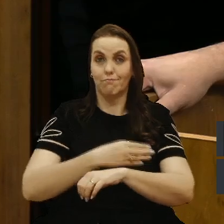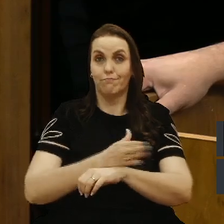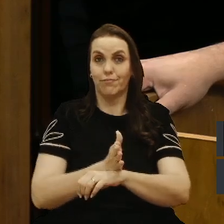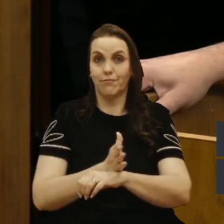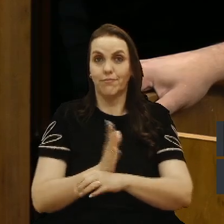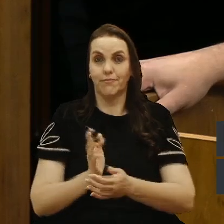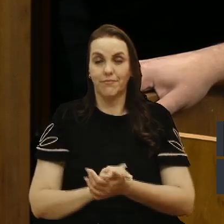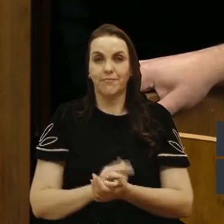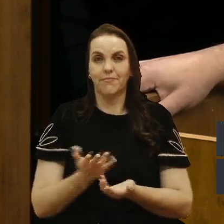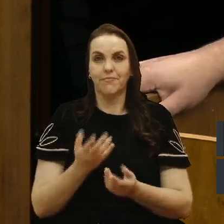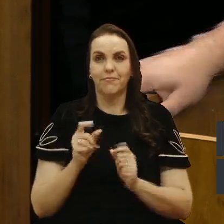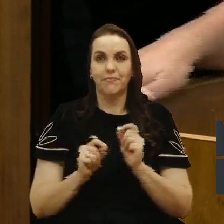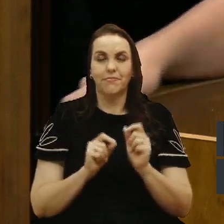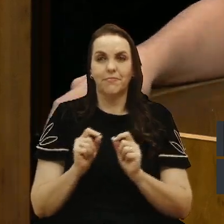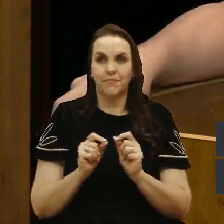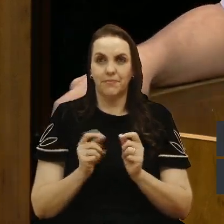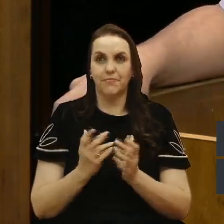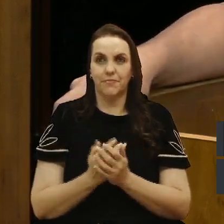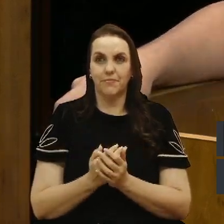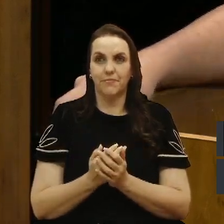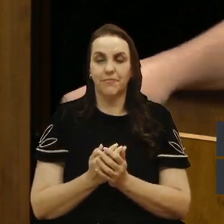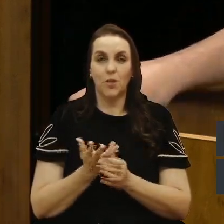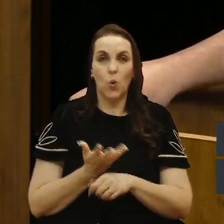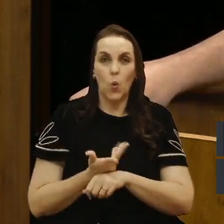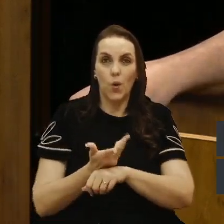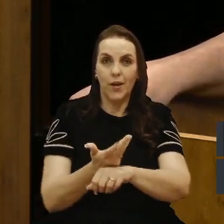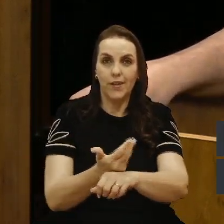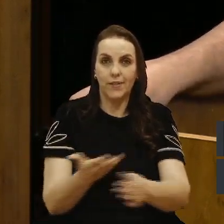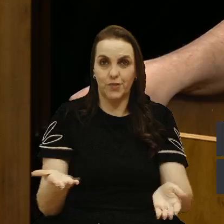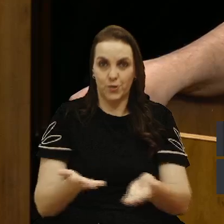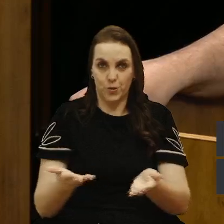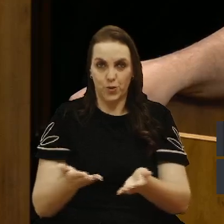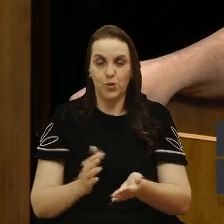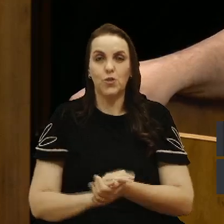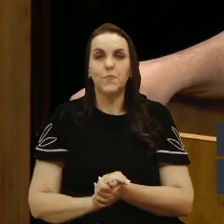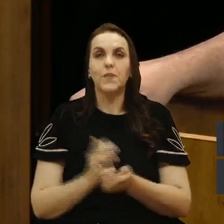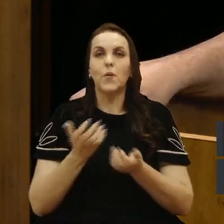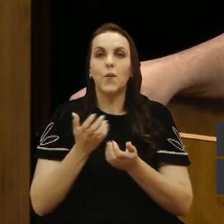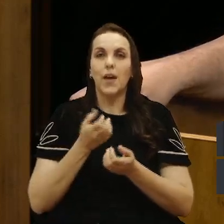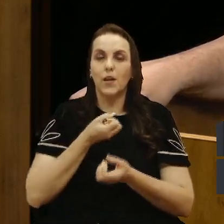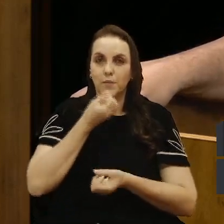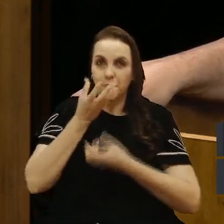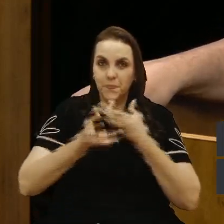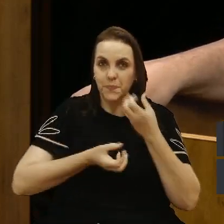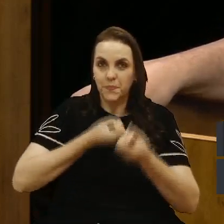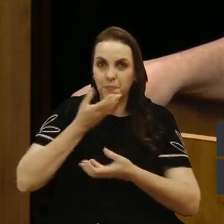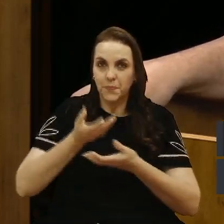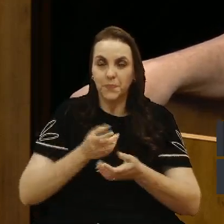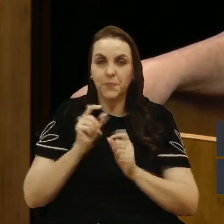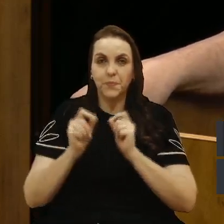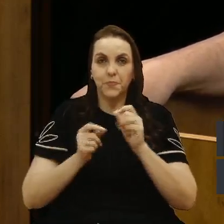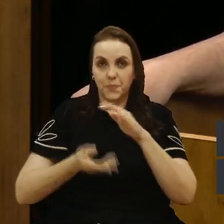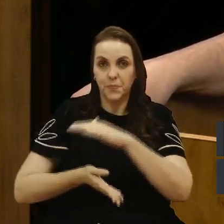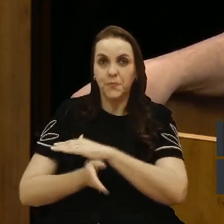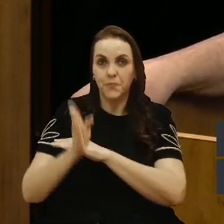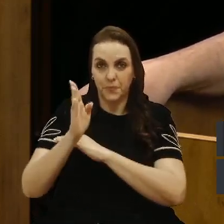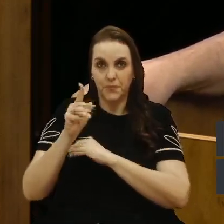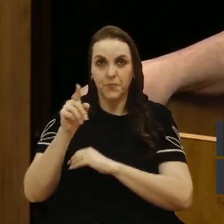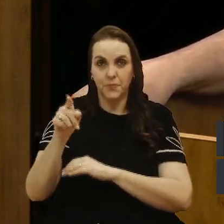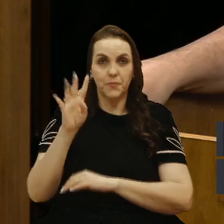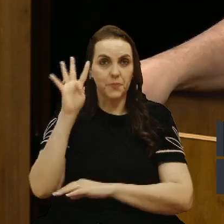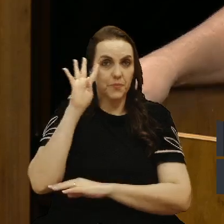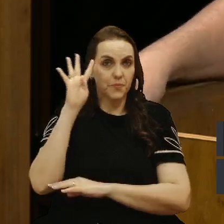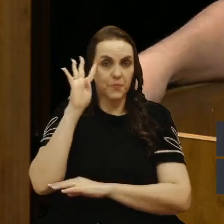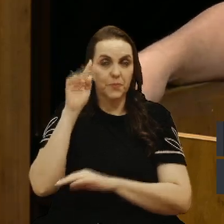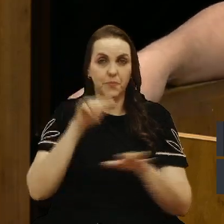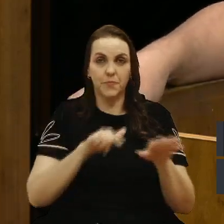e em razão... da correria hoje, eu quero fazer um relato sobre a minha ida quarta-feira da